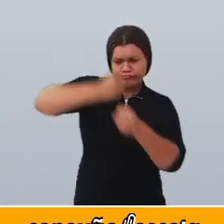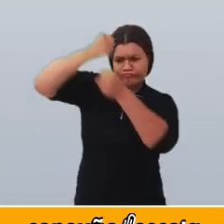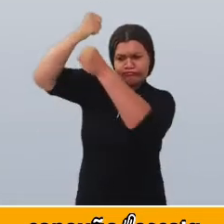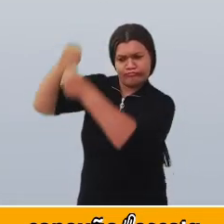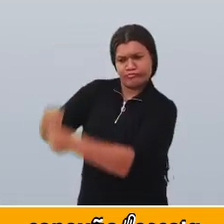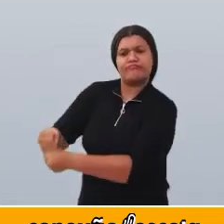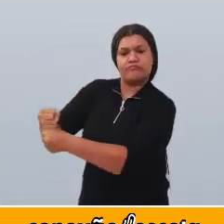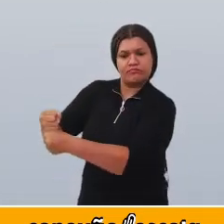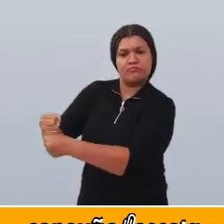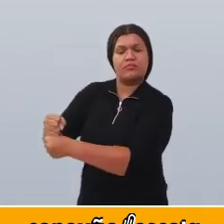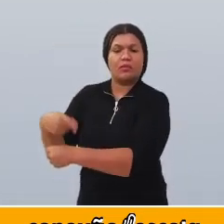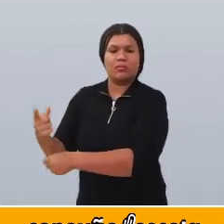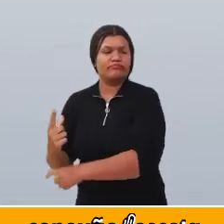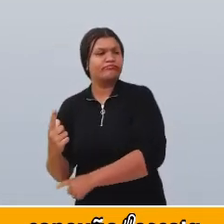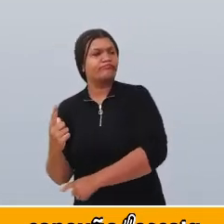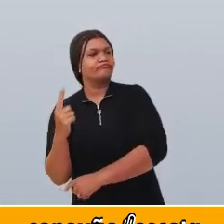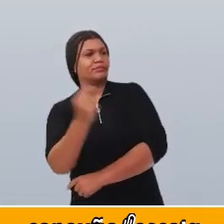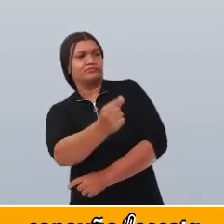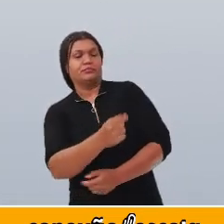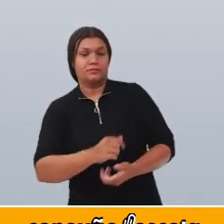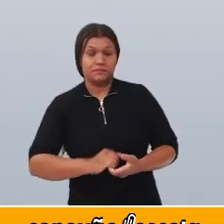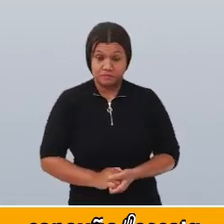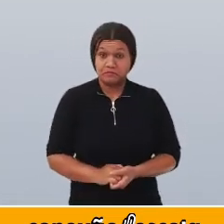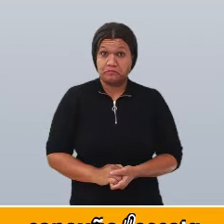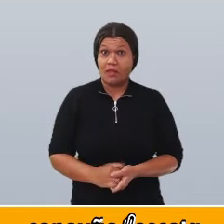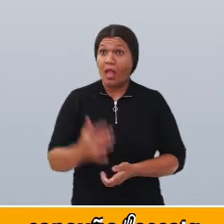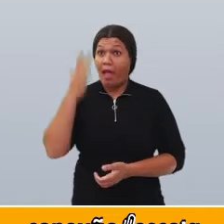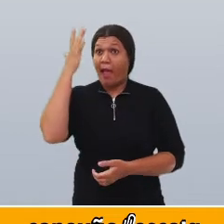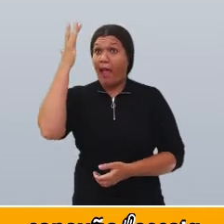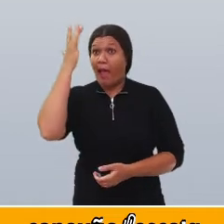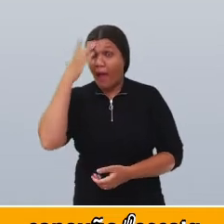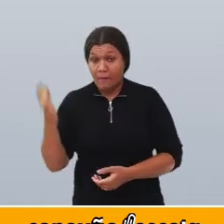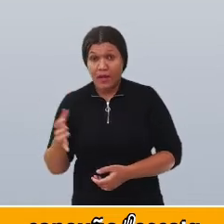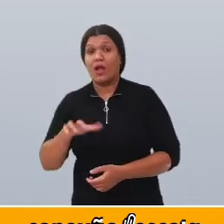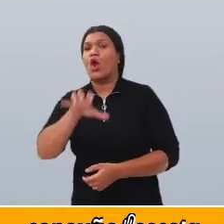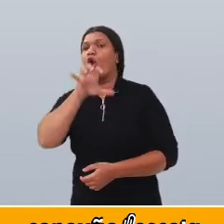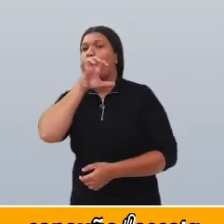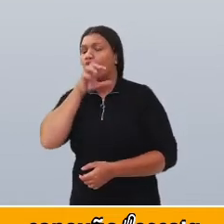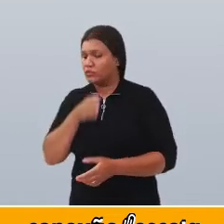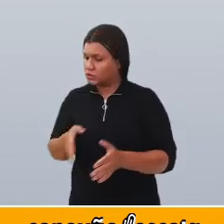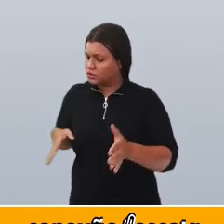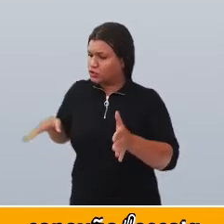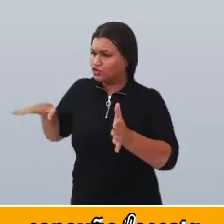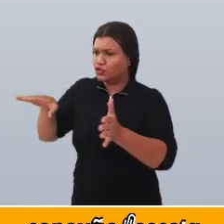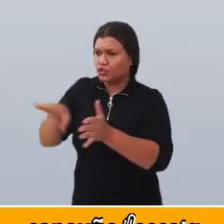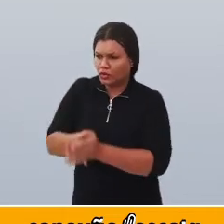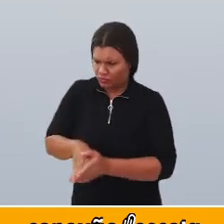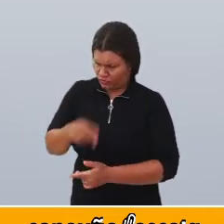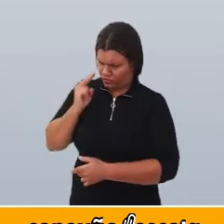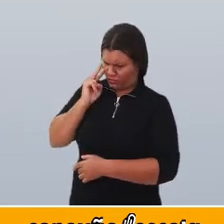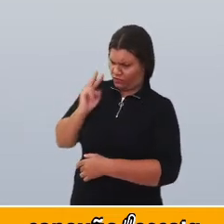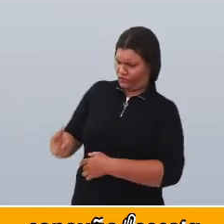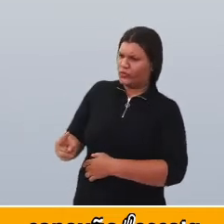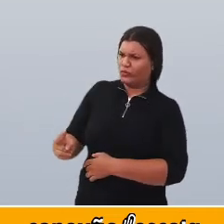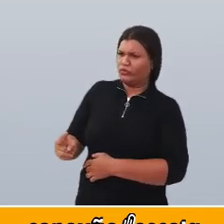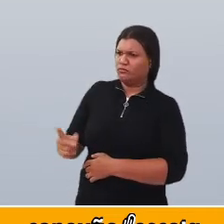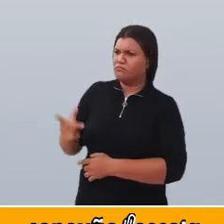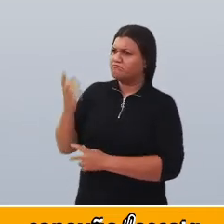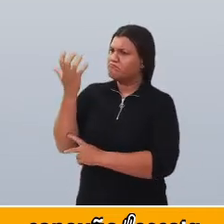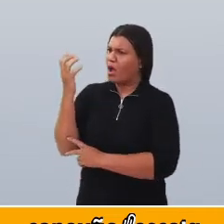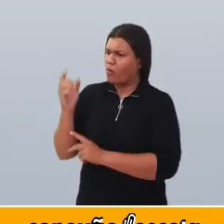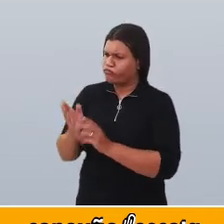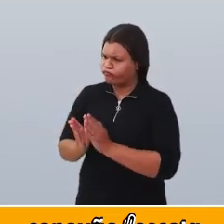embora. No dia seguinte, a onça, lá chegando, e vendo as forquilhas